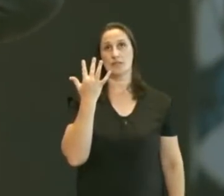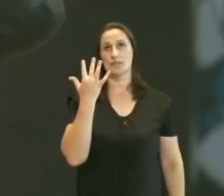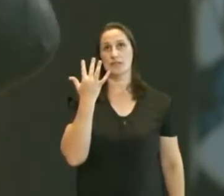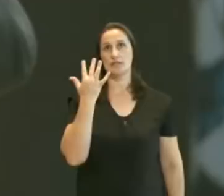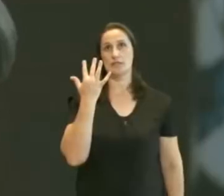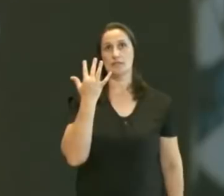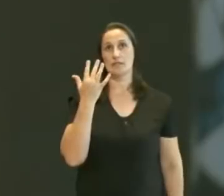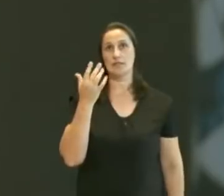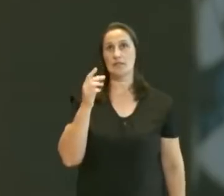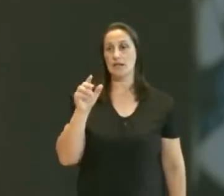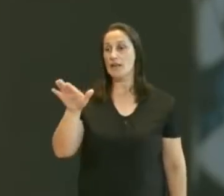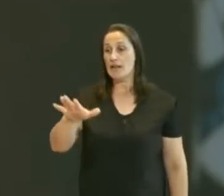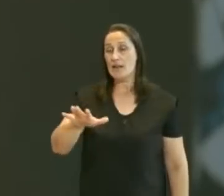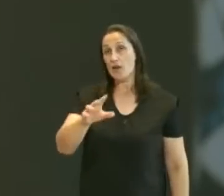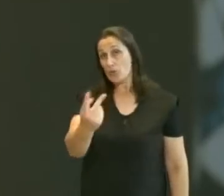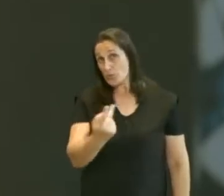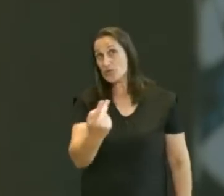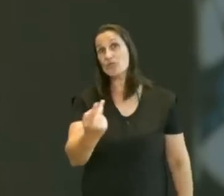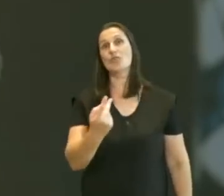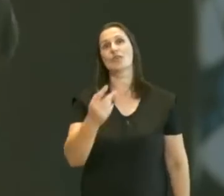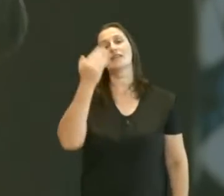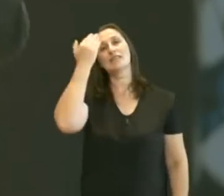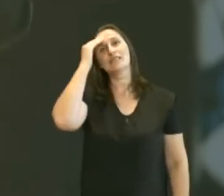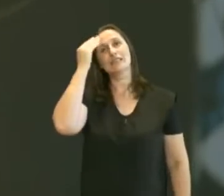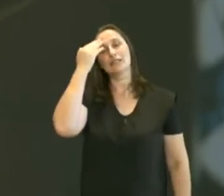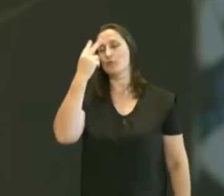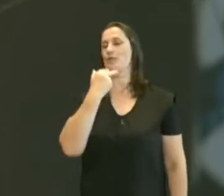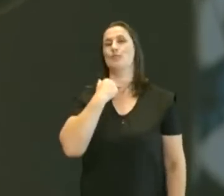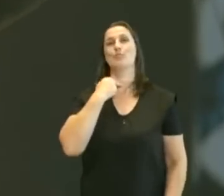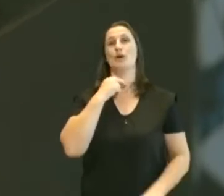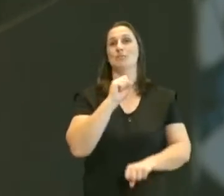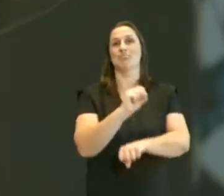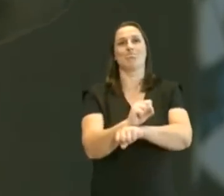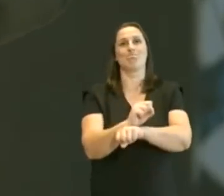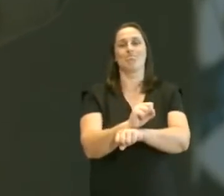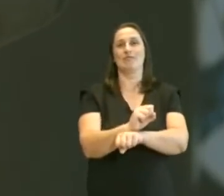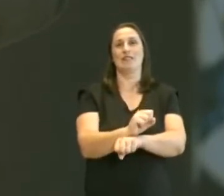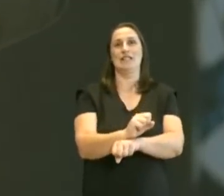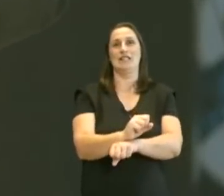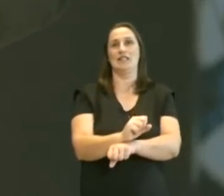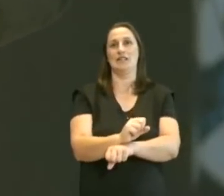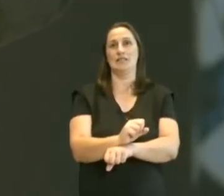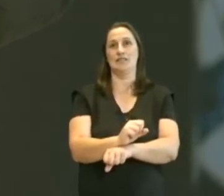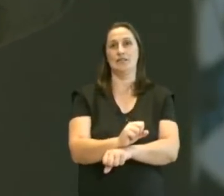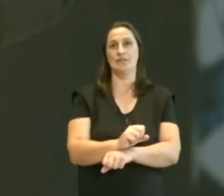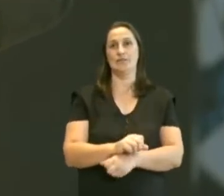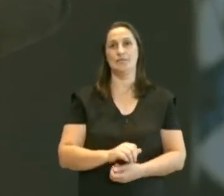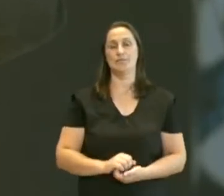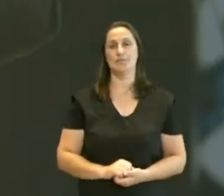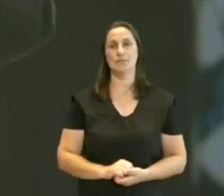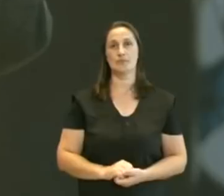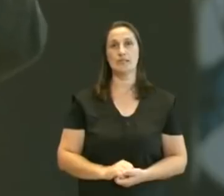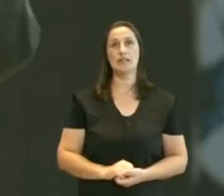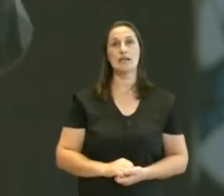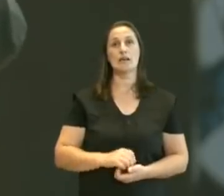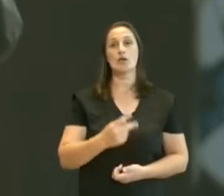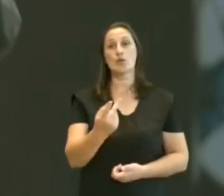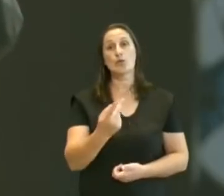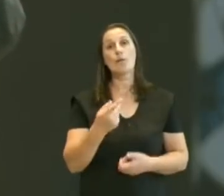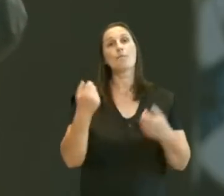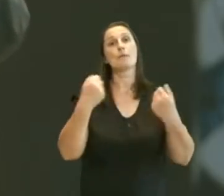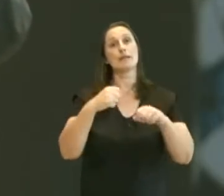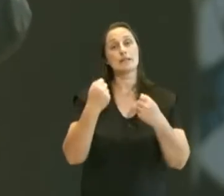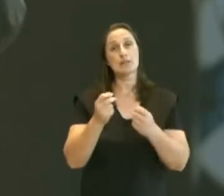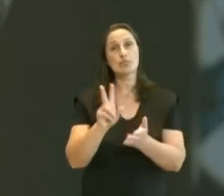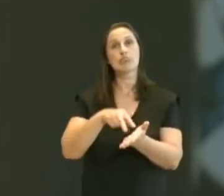eles entendem que não podem ficar mais nas cinzas, que eles têm que se